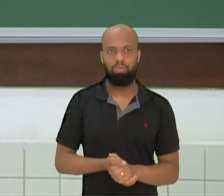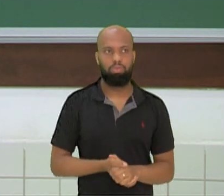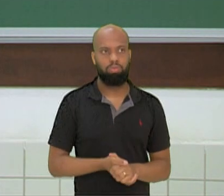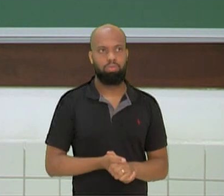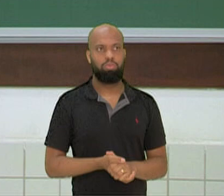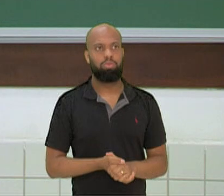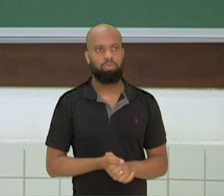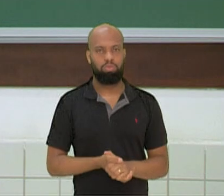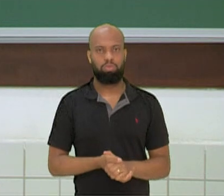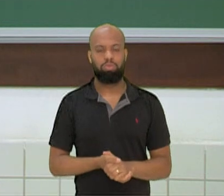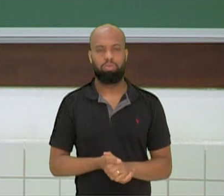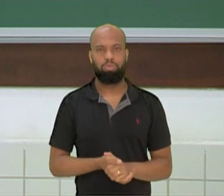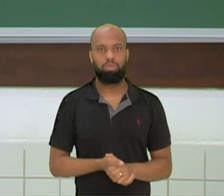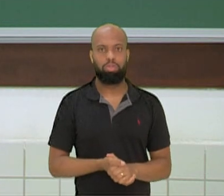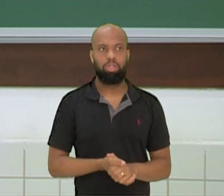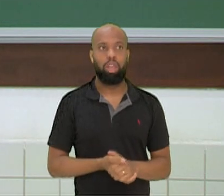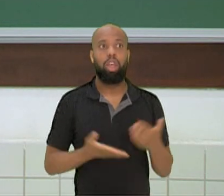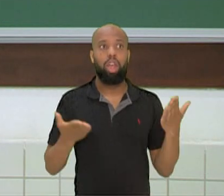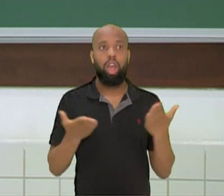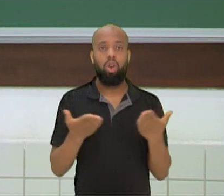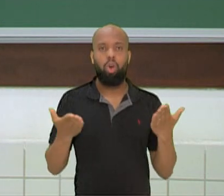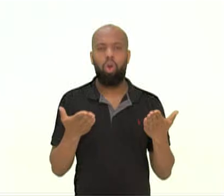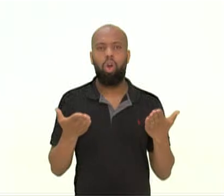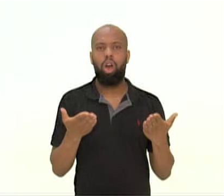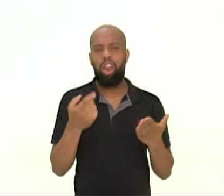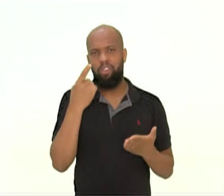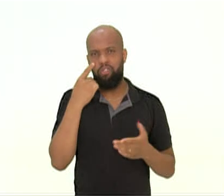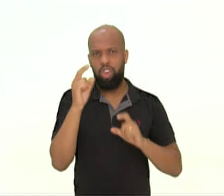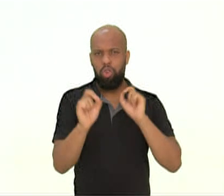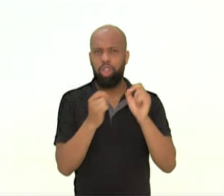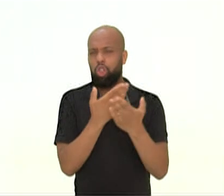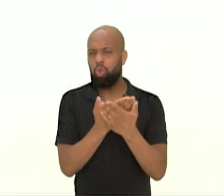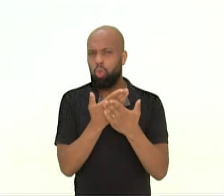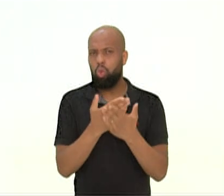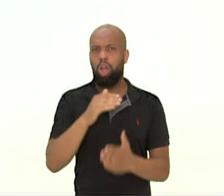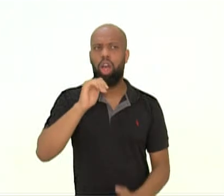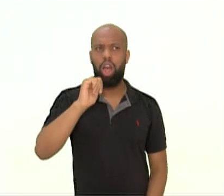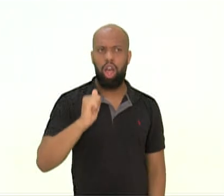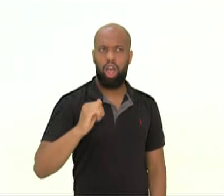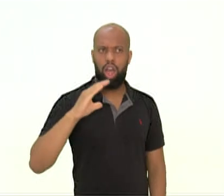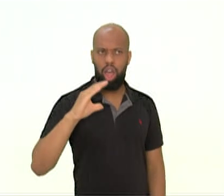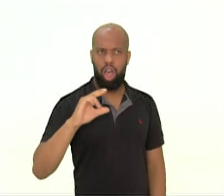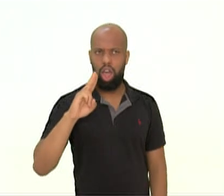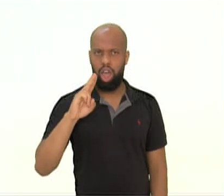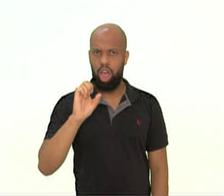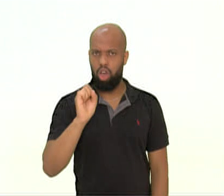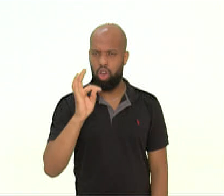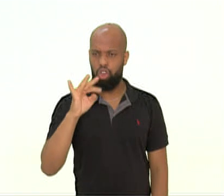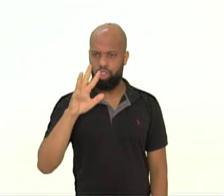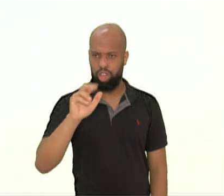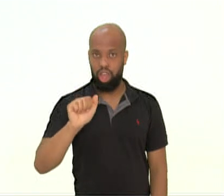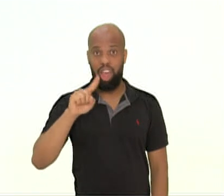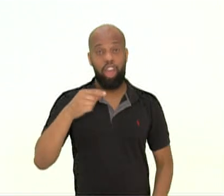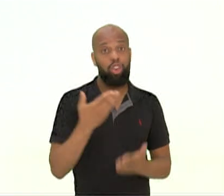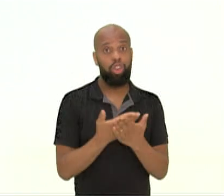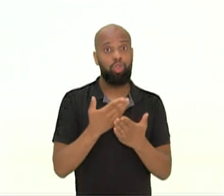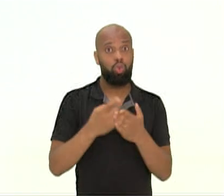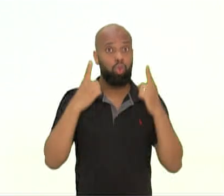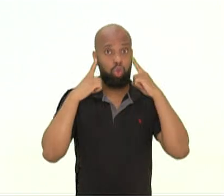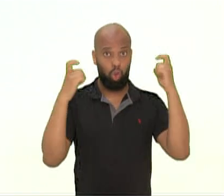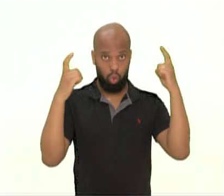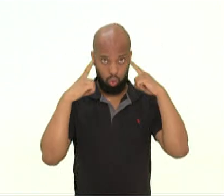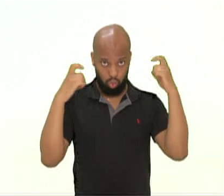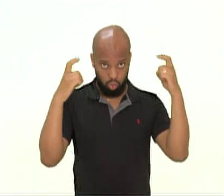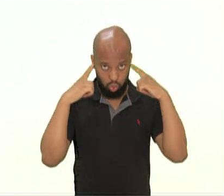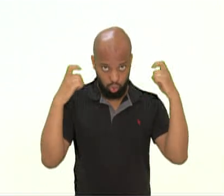aula. Olha o que ele fala ali, a parte da acústica. A acústica é a parte da física que associa elementos sonoros. O ramo da física